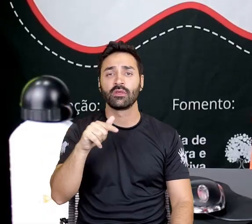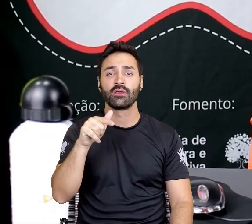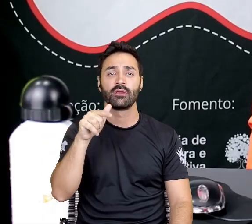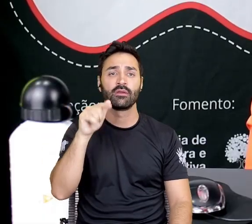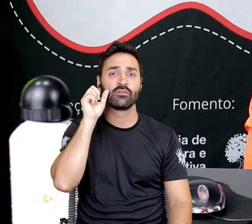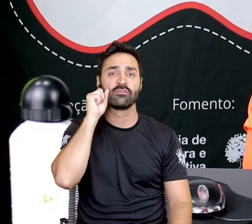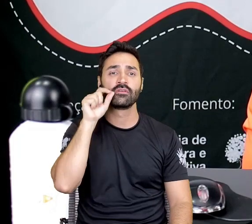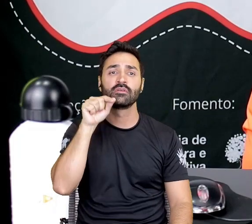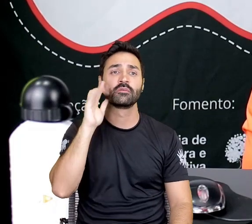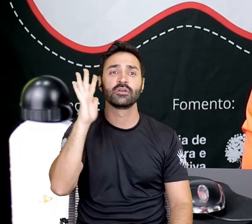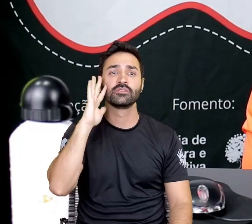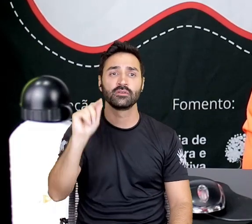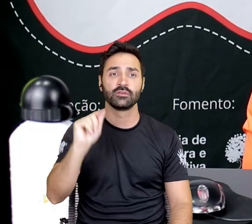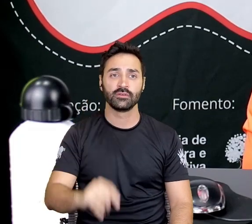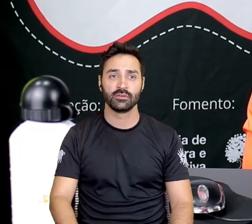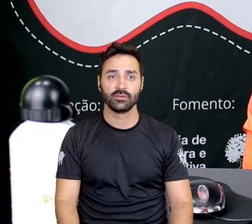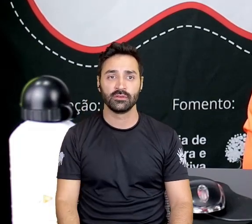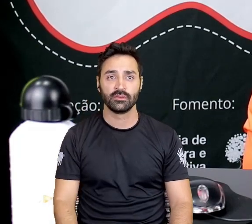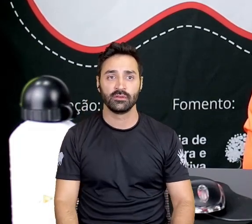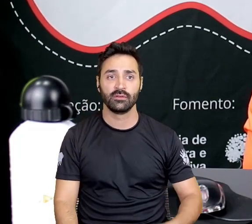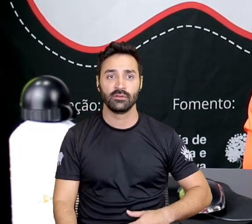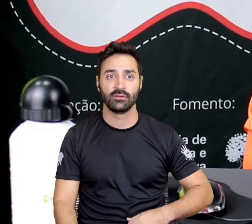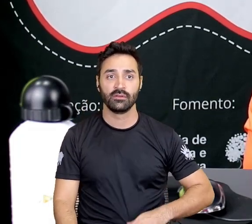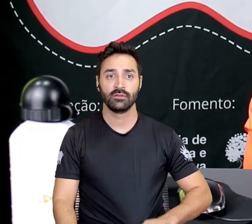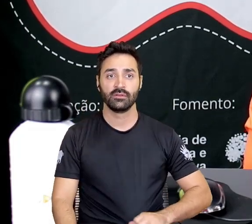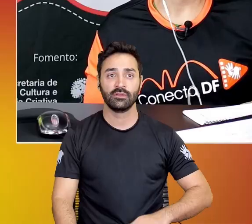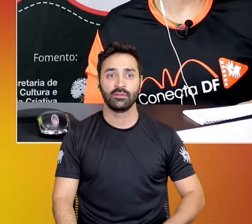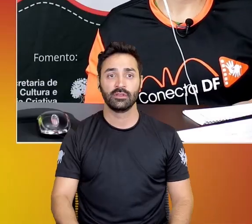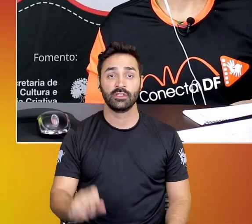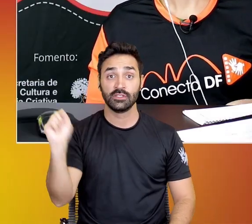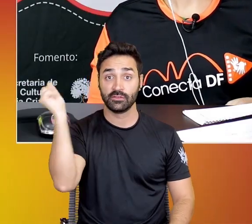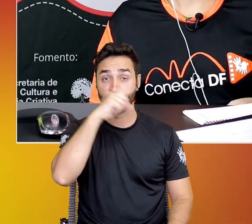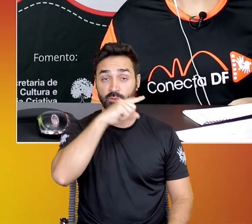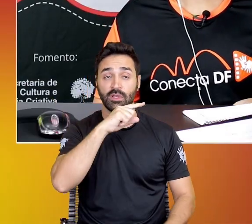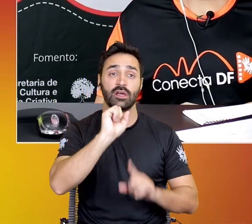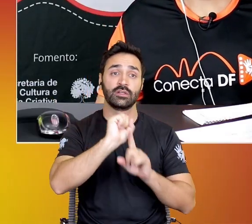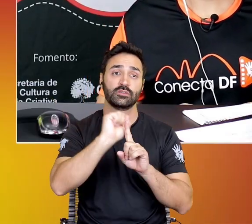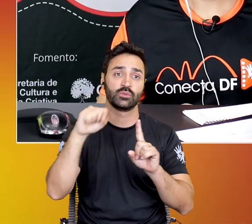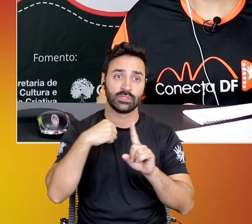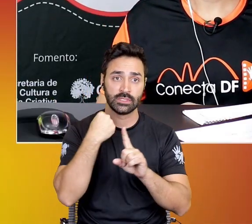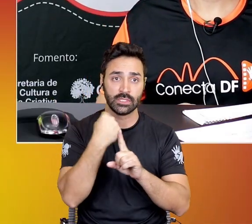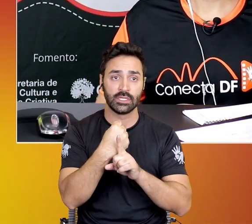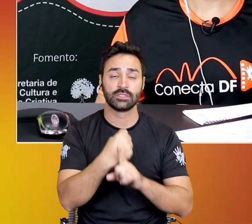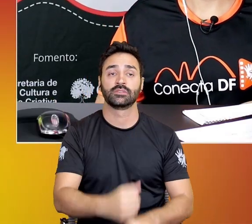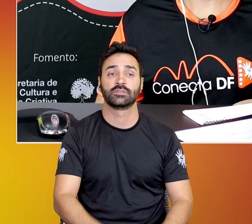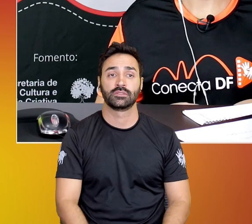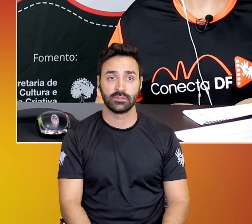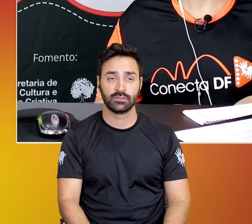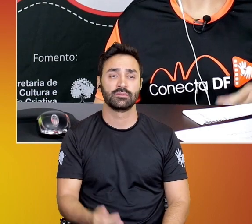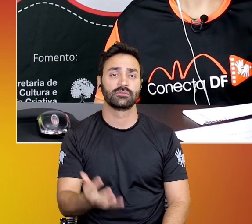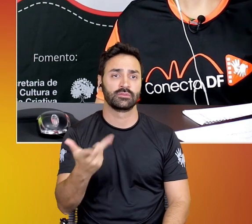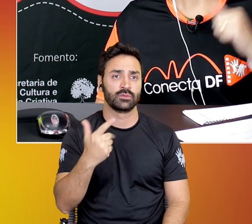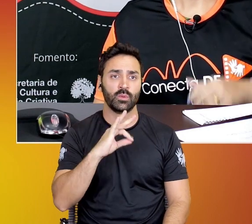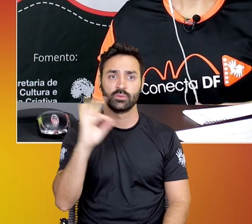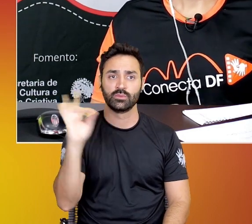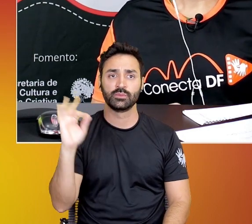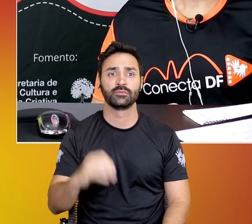Oi, uma pessoa que não ouve, dificuldades sociais muitas vezes. Dificuldades sociais, excelente.